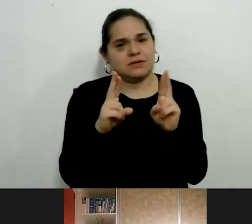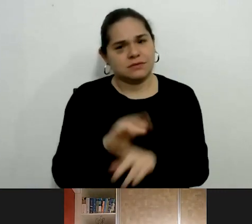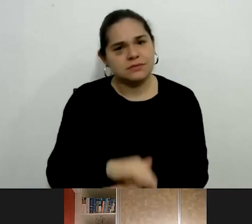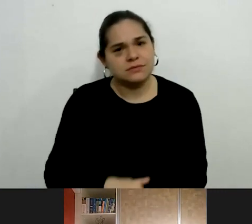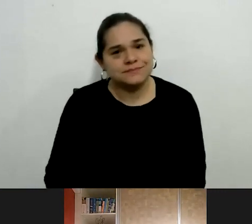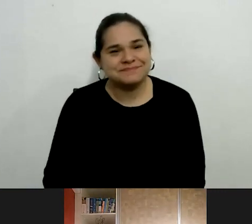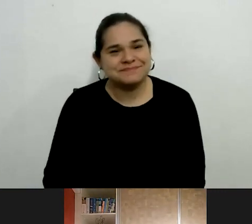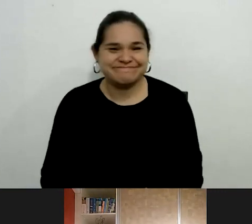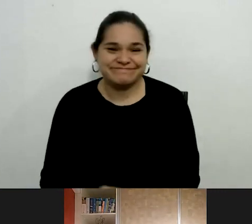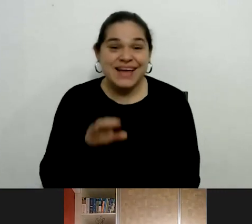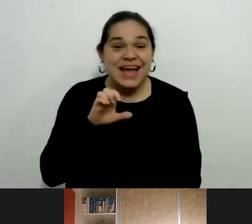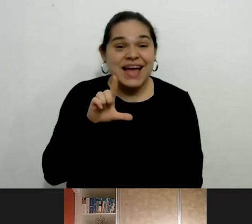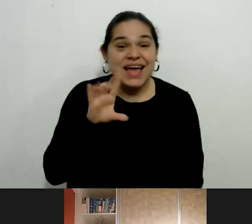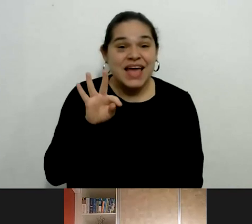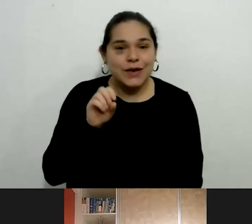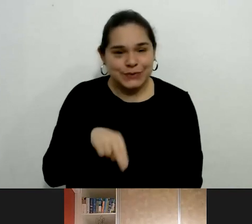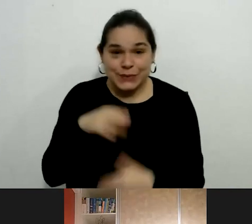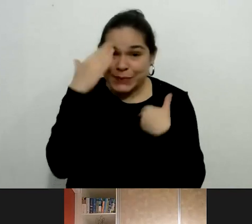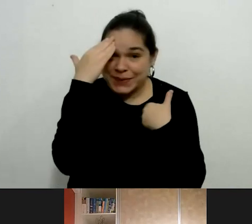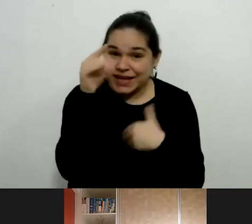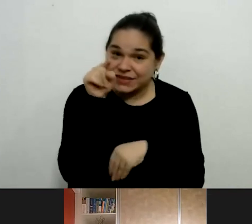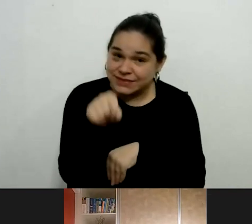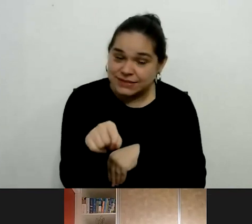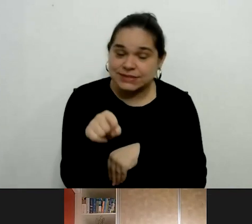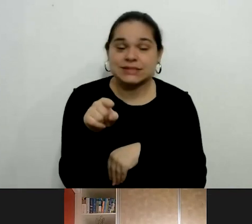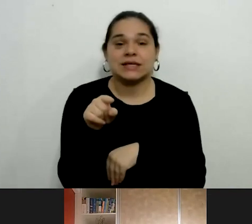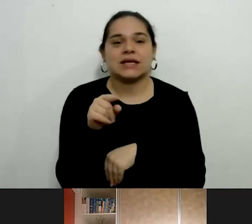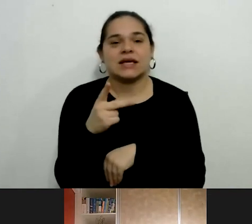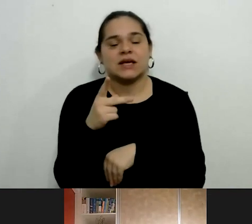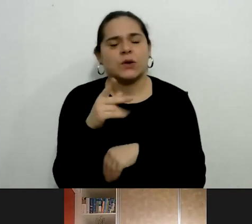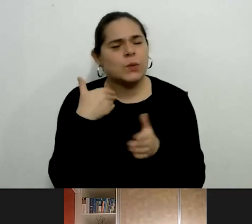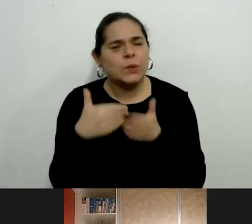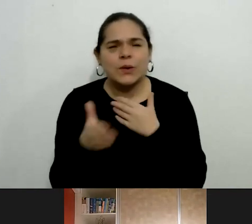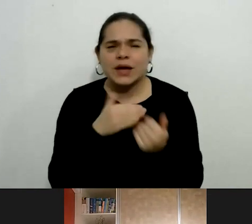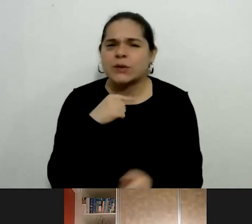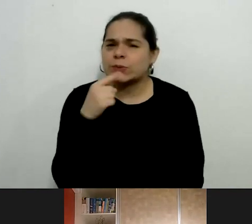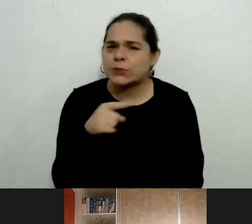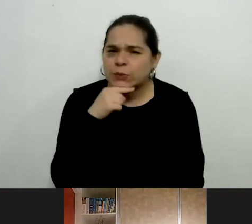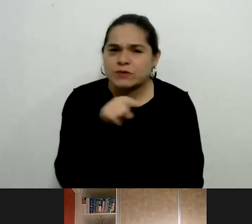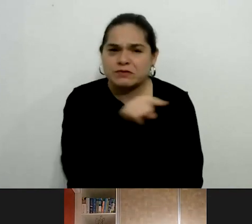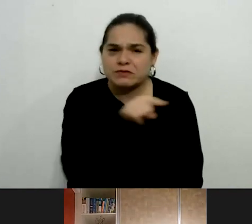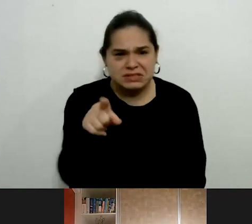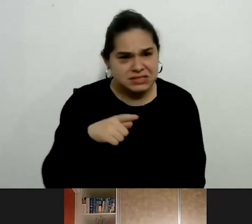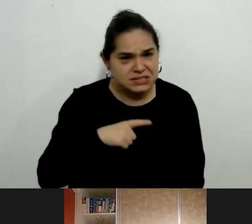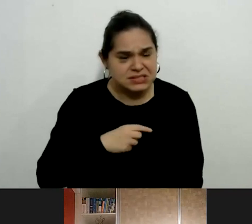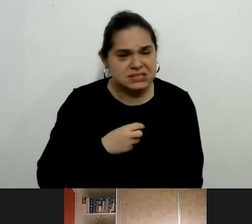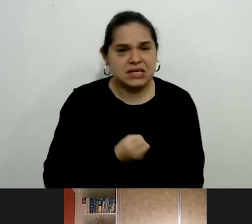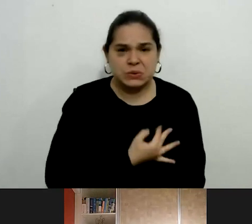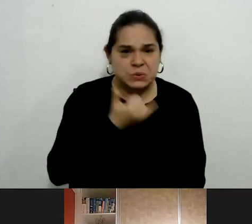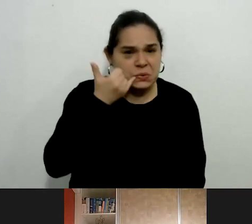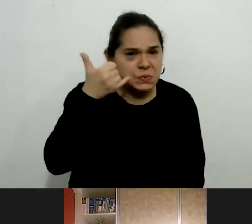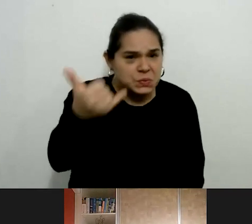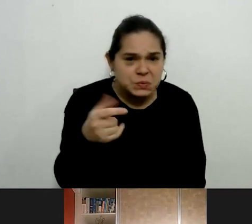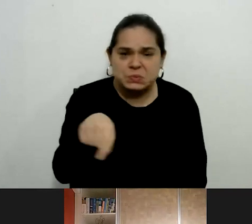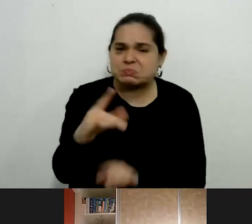agradeceu ali no chat, e a gente tá à disposição aí, qualquer dúvida, vocês têm meu telefone, o Guerra tem meu telefone, caso vocês não